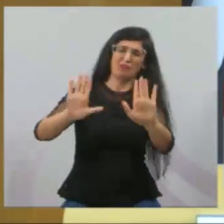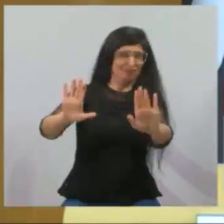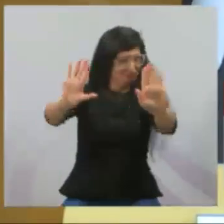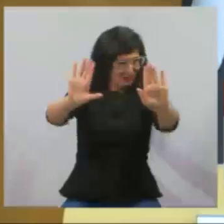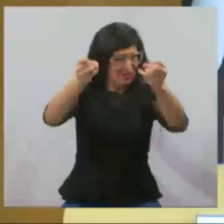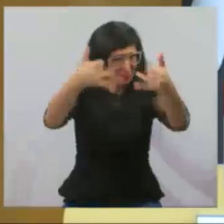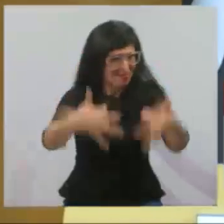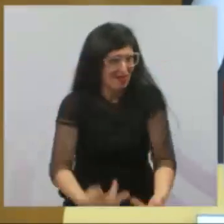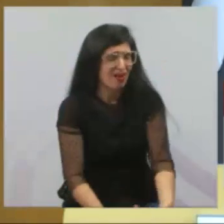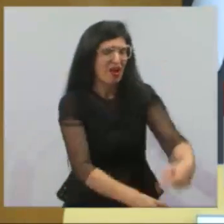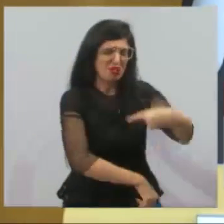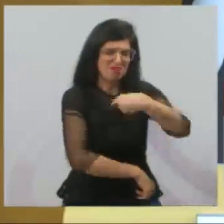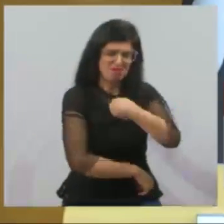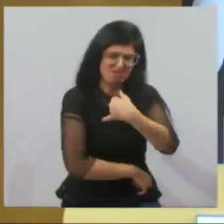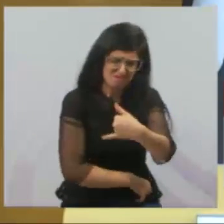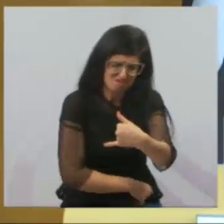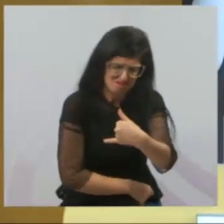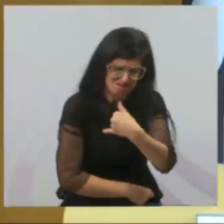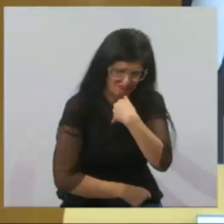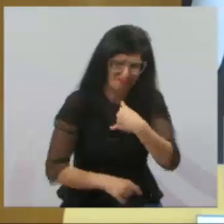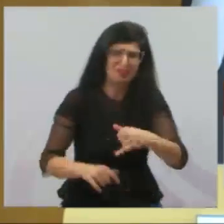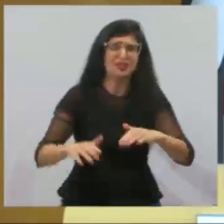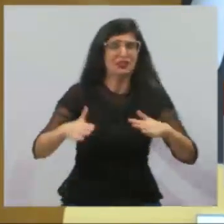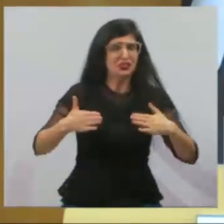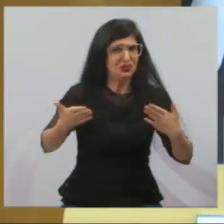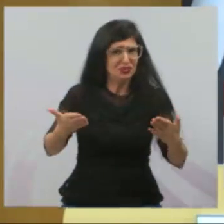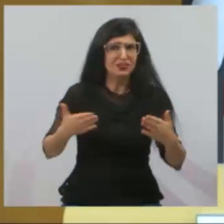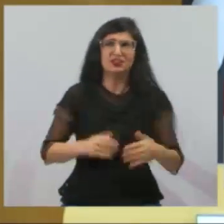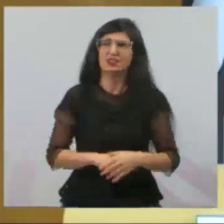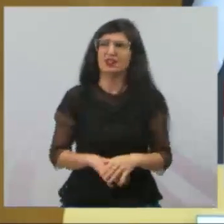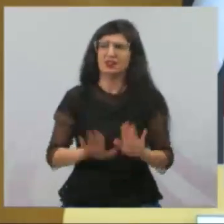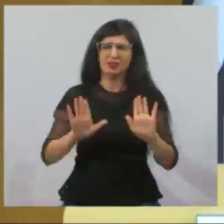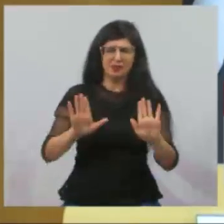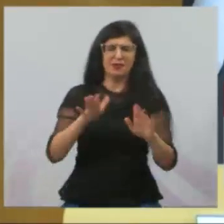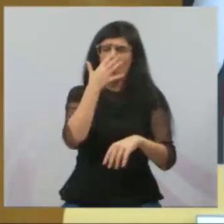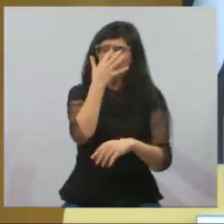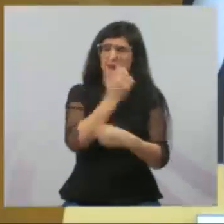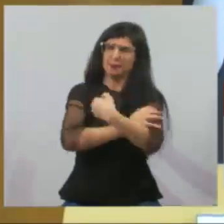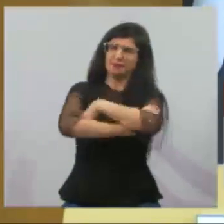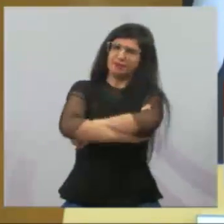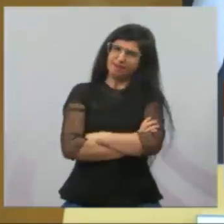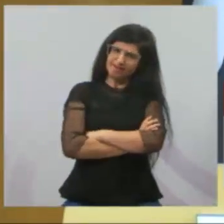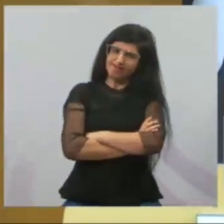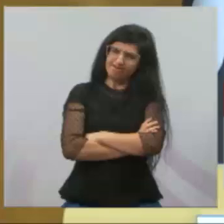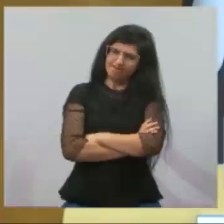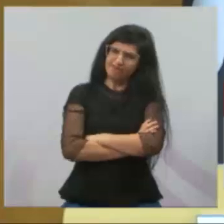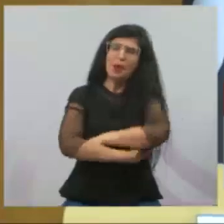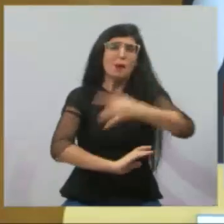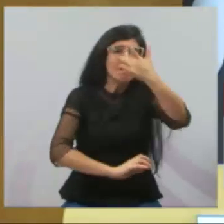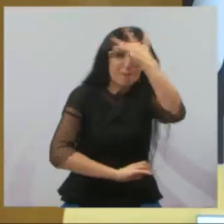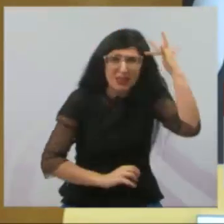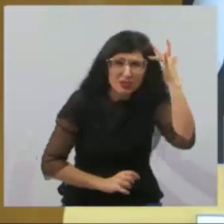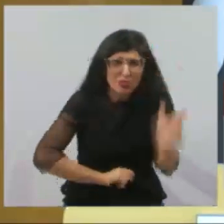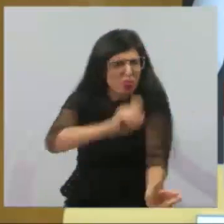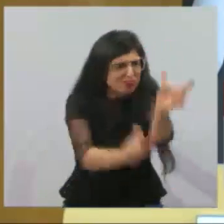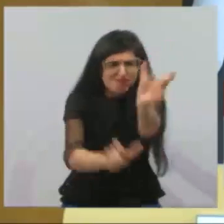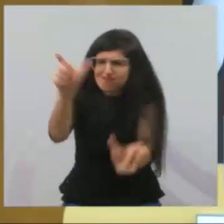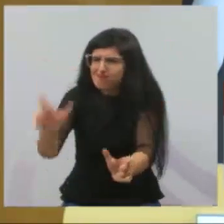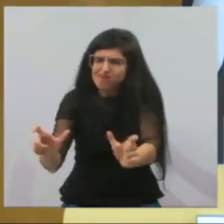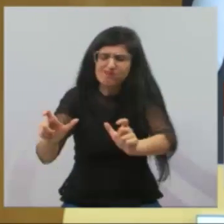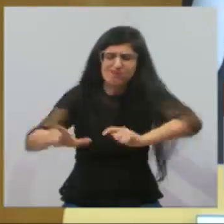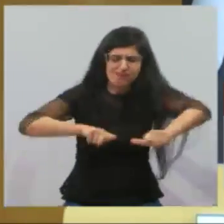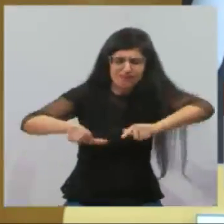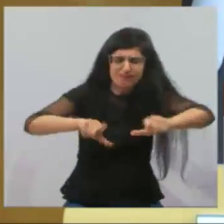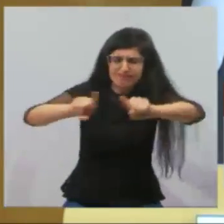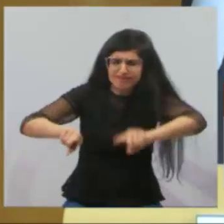também era uma ação esperada da população, dos servidores públicos,